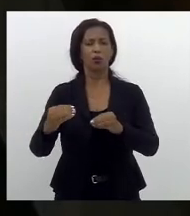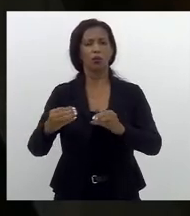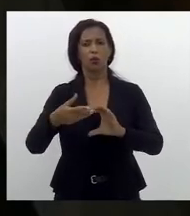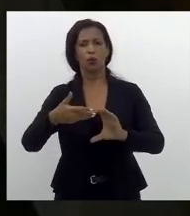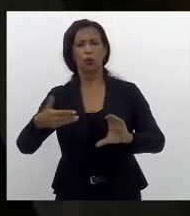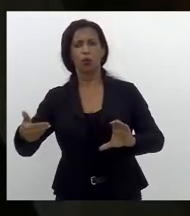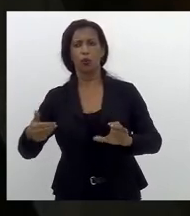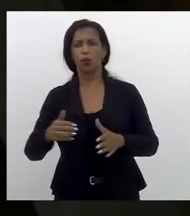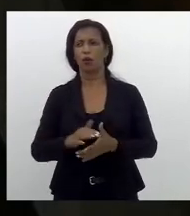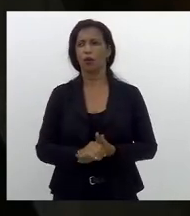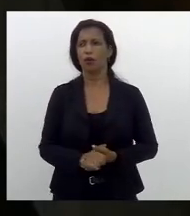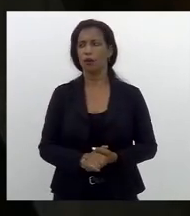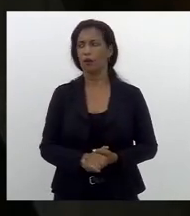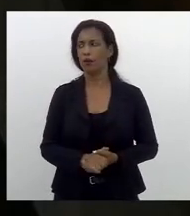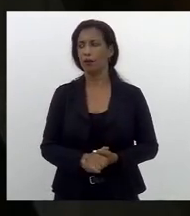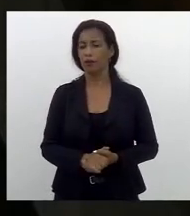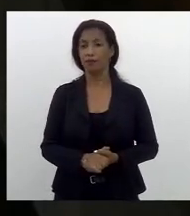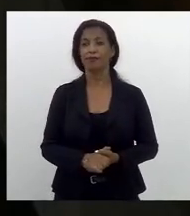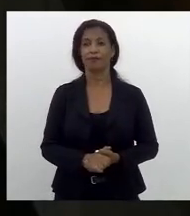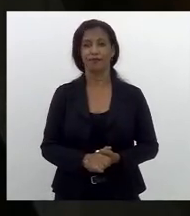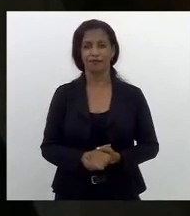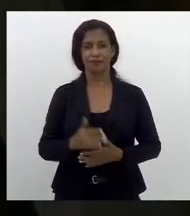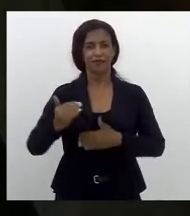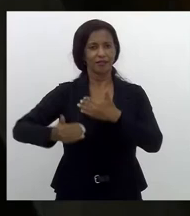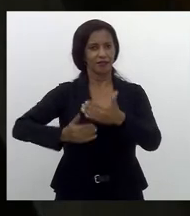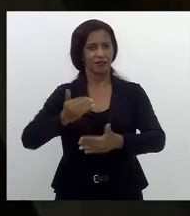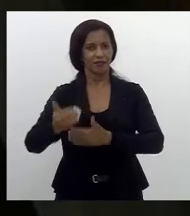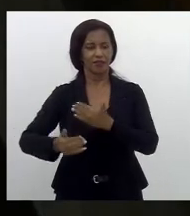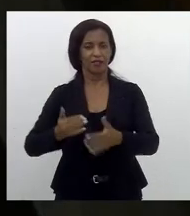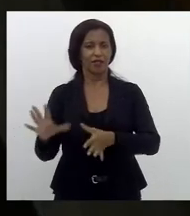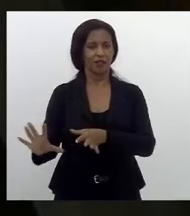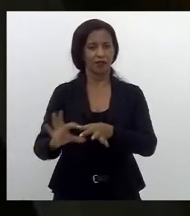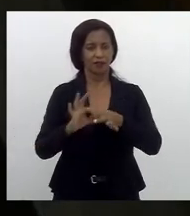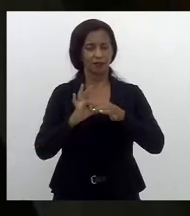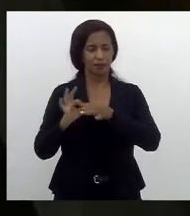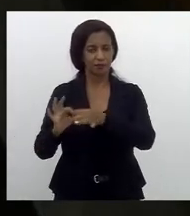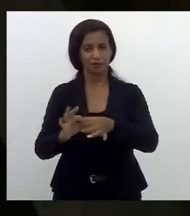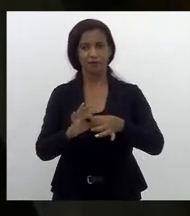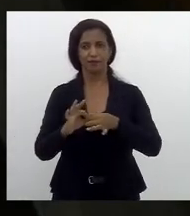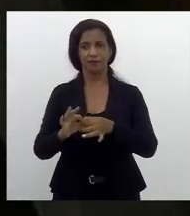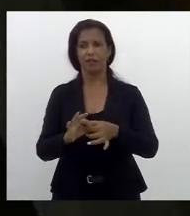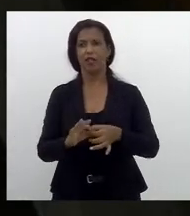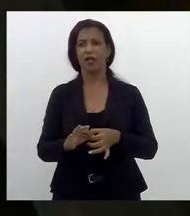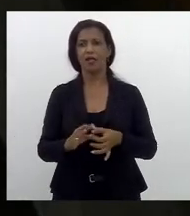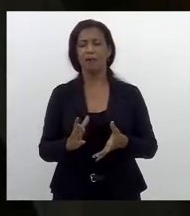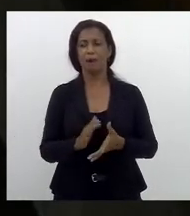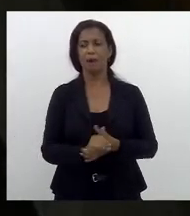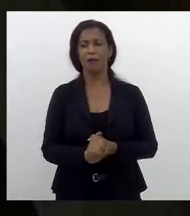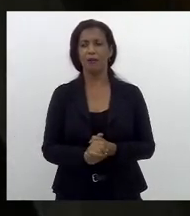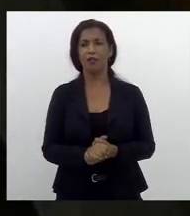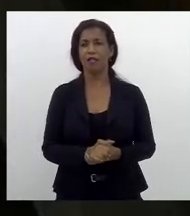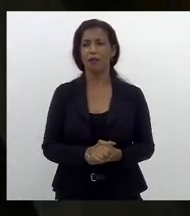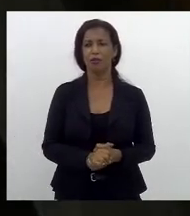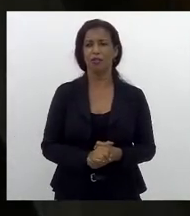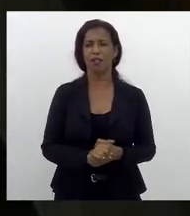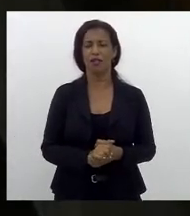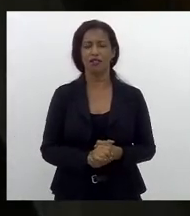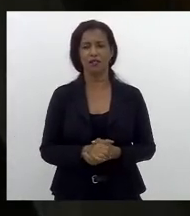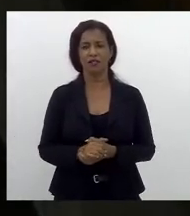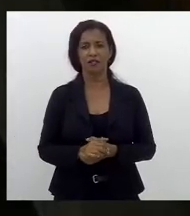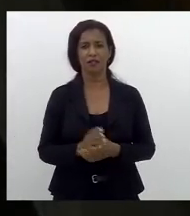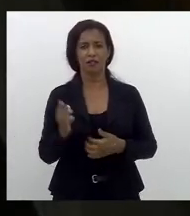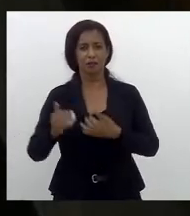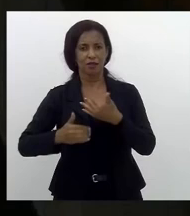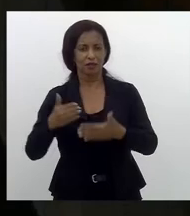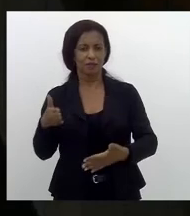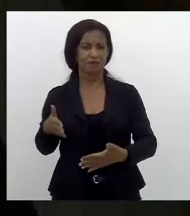aspectos, lutas, trajetórias que nos unificam, nos aproximam e que são fundamentais nesse momento que precisamos